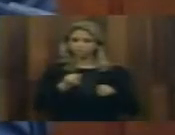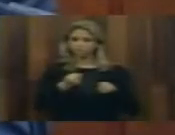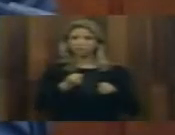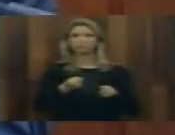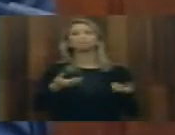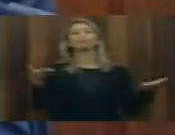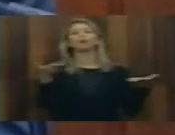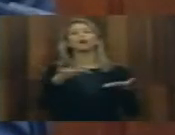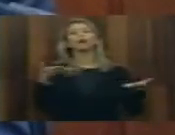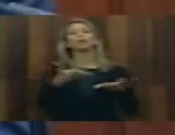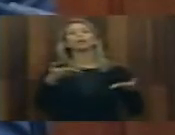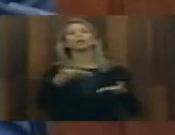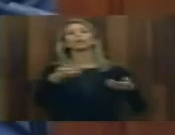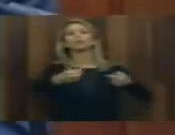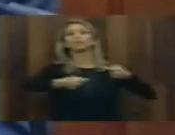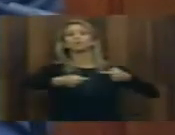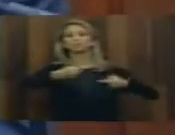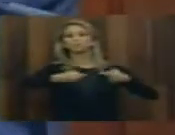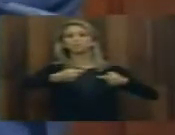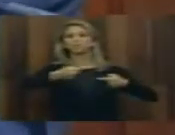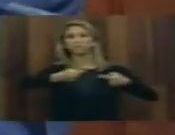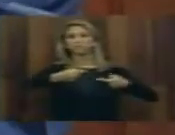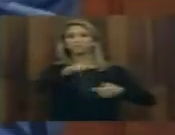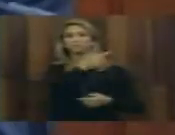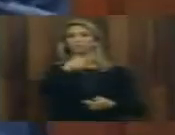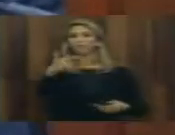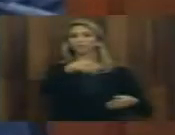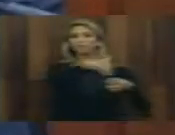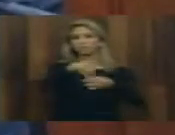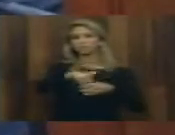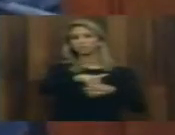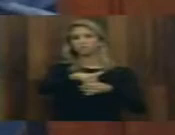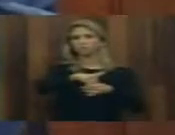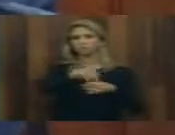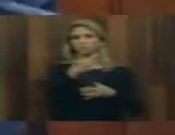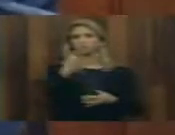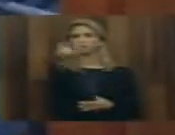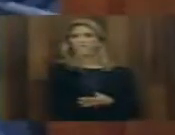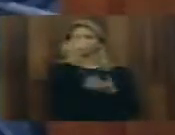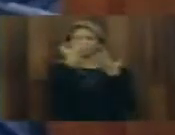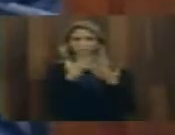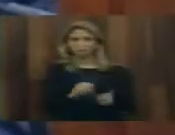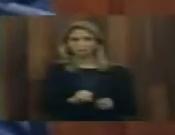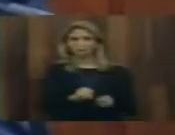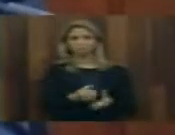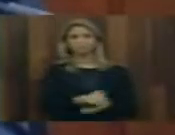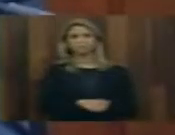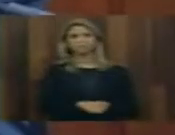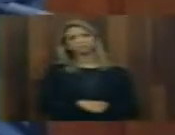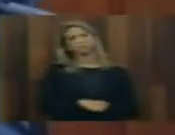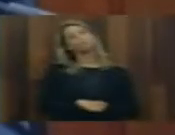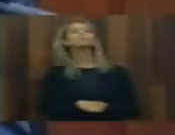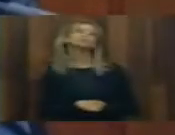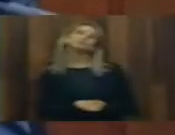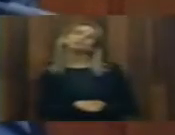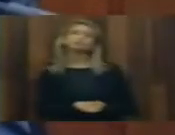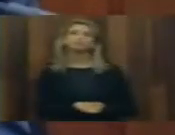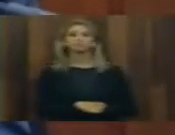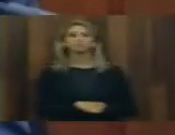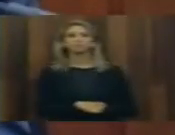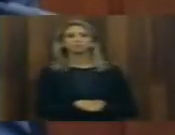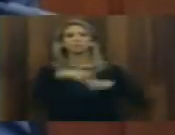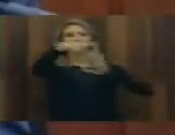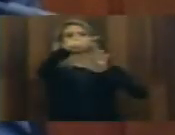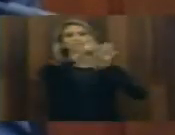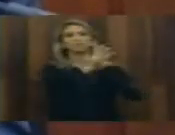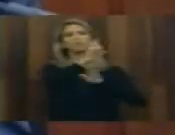Em discussão, parecer. Não havendo quem queira discutir, em votação, os favoráveis permaneçam como estão, aprovada por unanimidade.